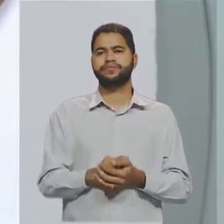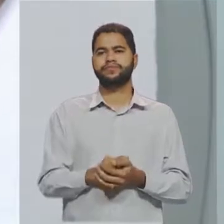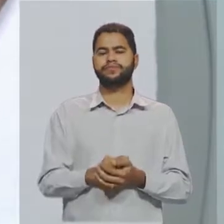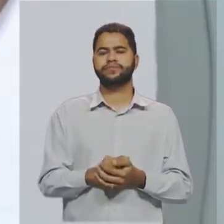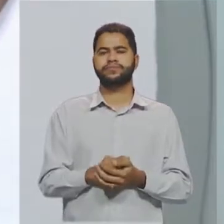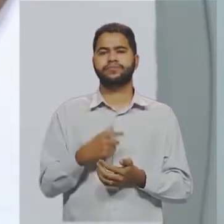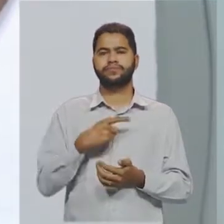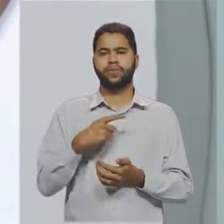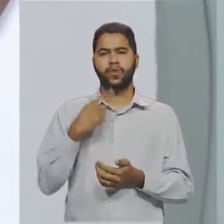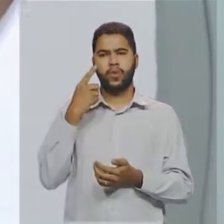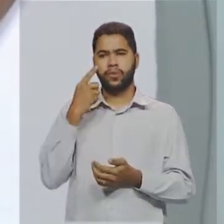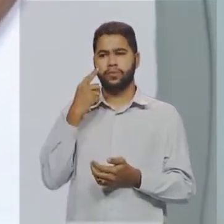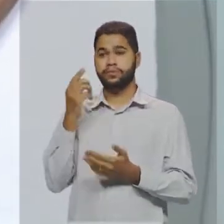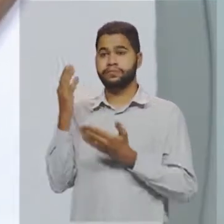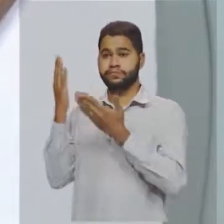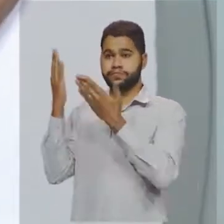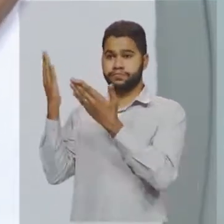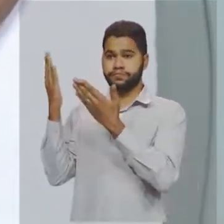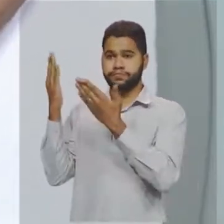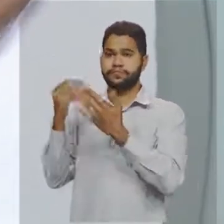13,